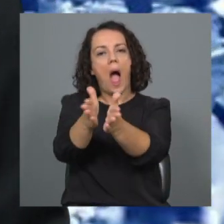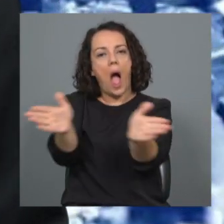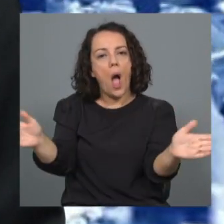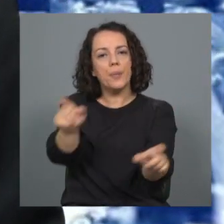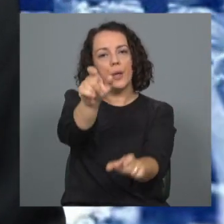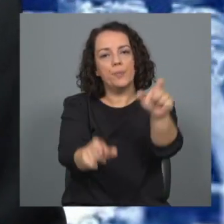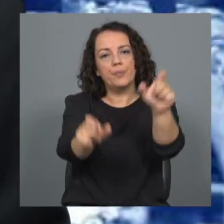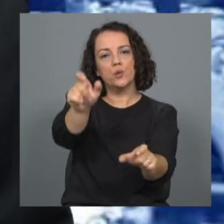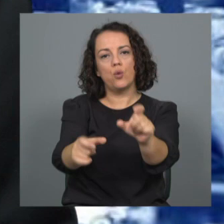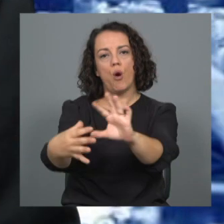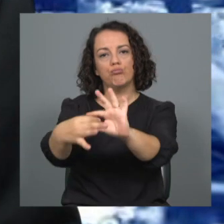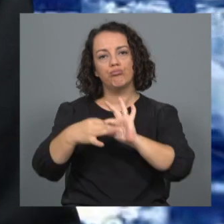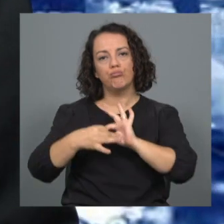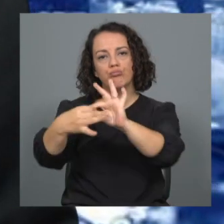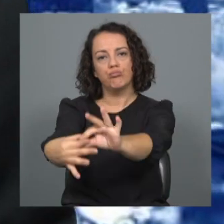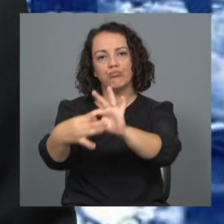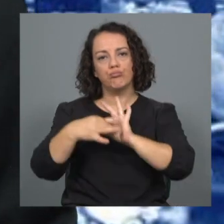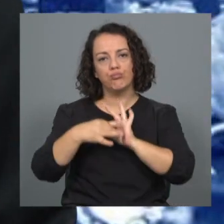naquilo que cada um faz.